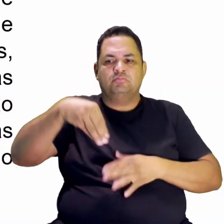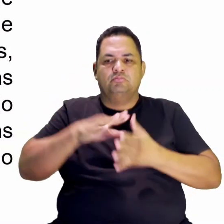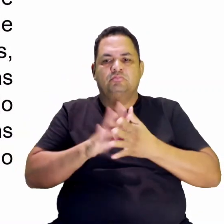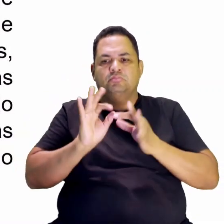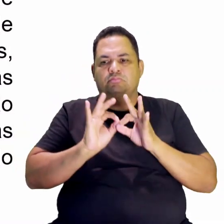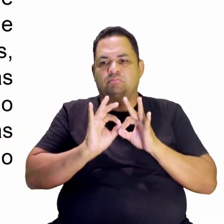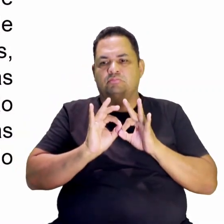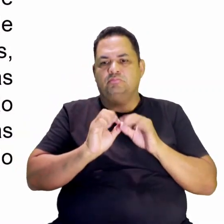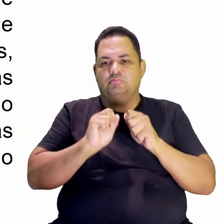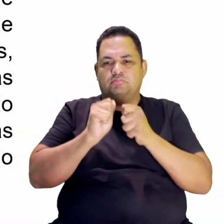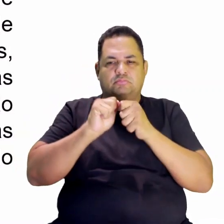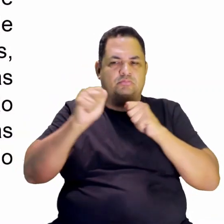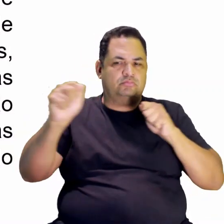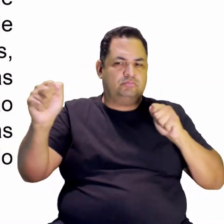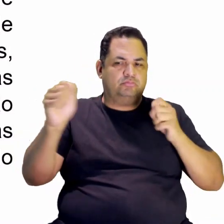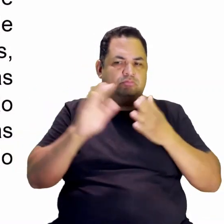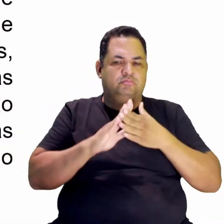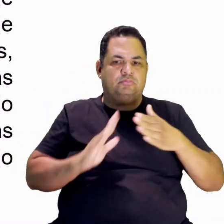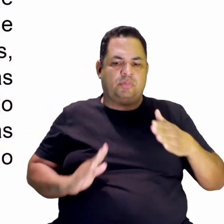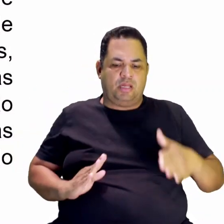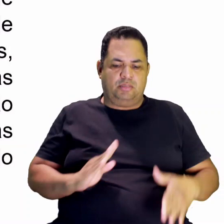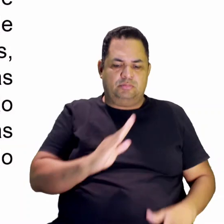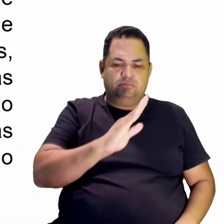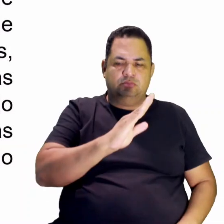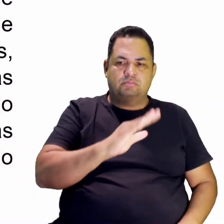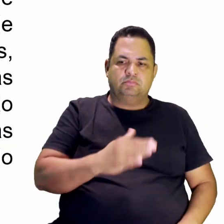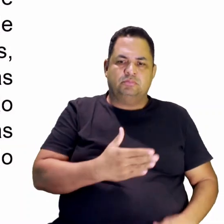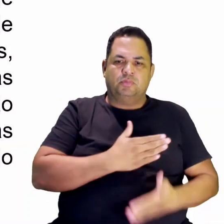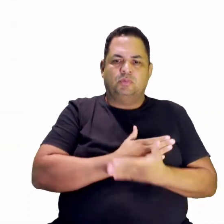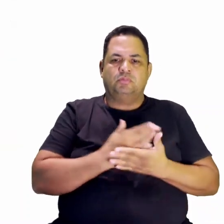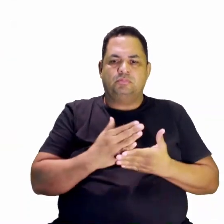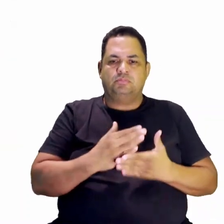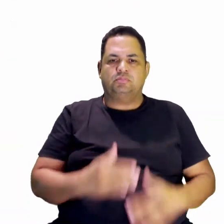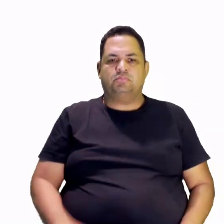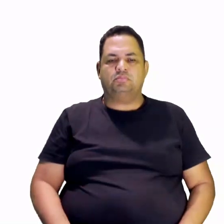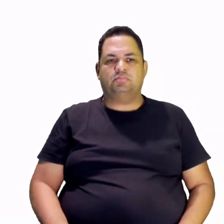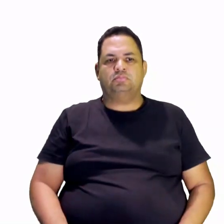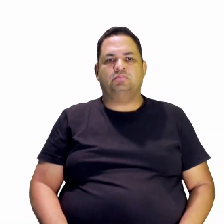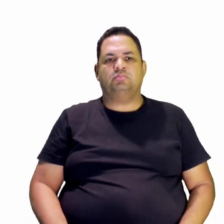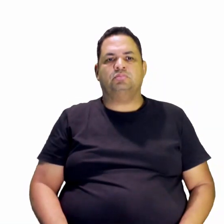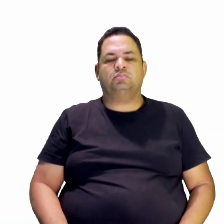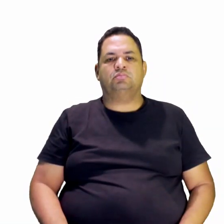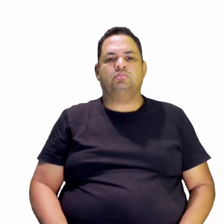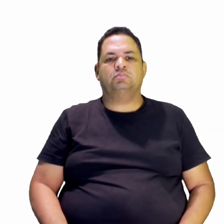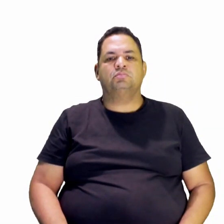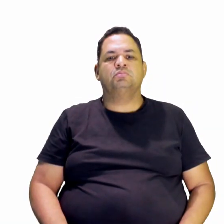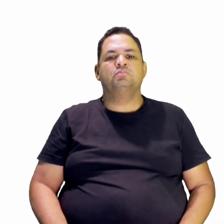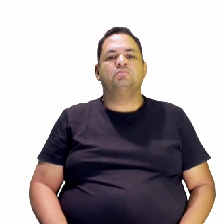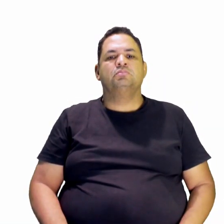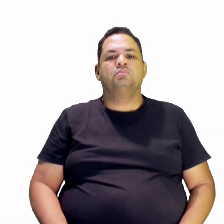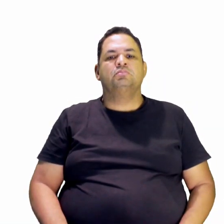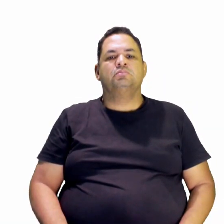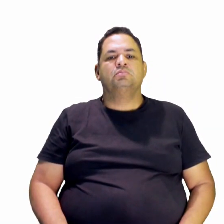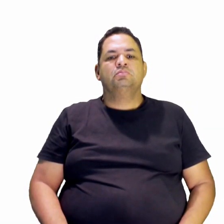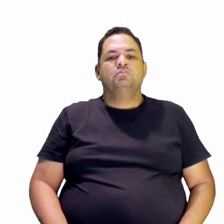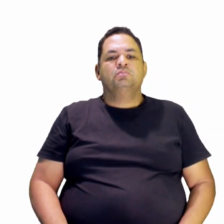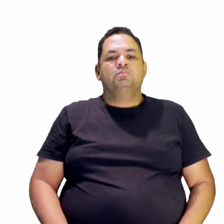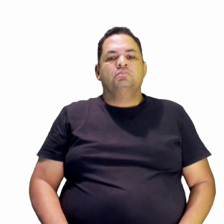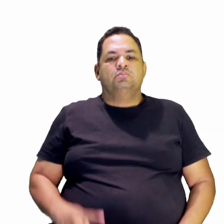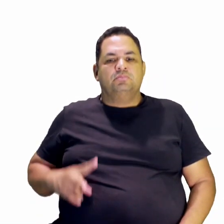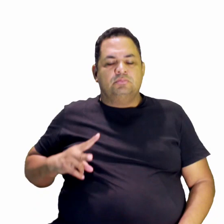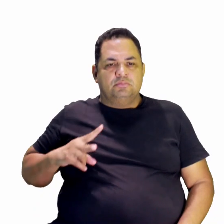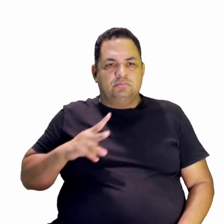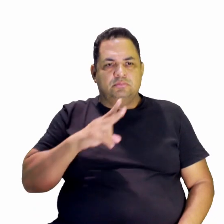distância, do ponto mais alto até o ponto que vai iniciar a rampa do chão. Tá aí, ó, né? A